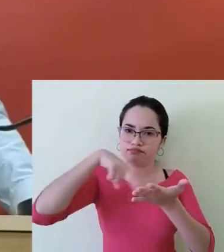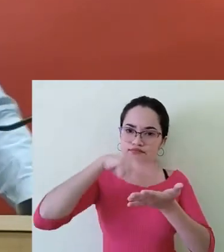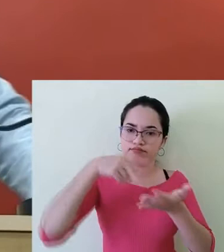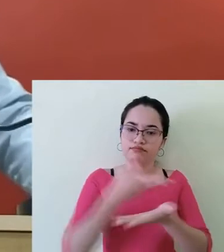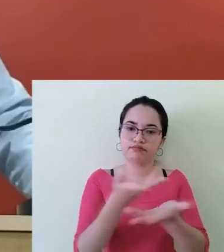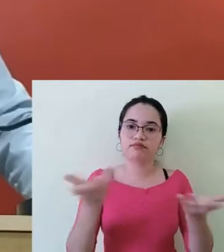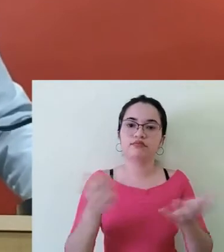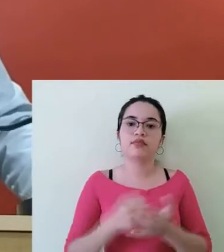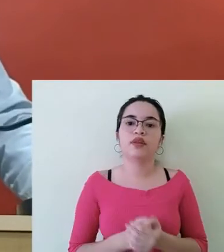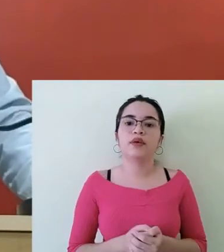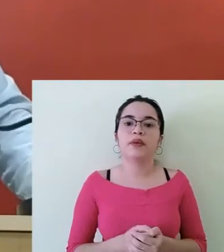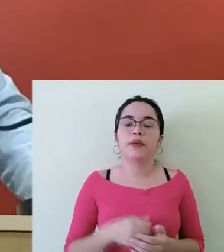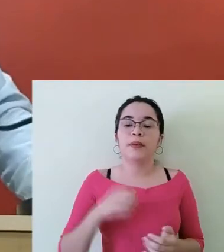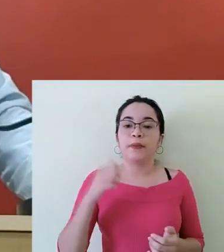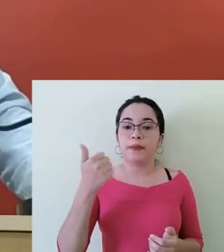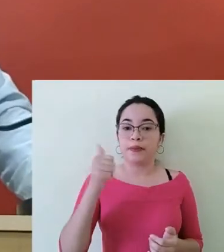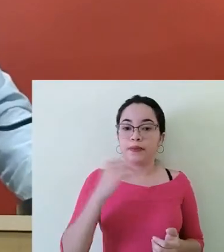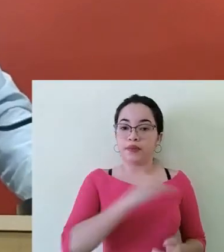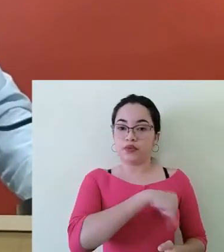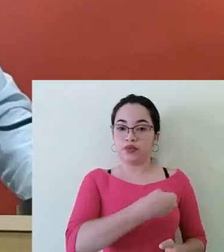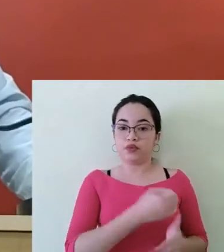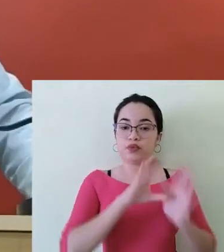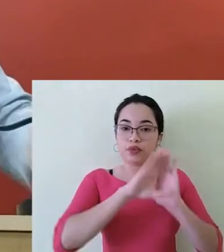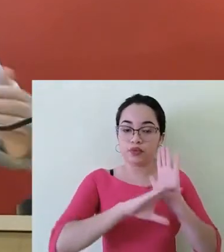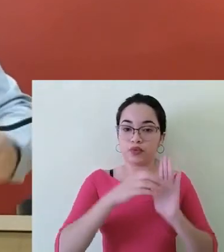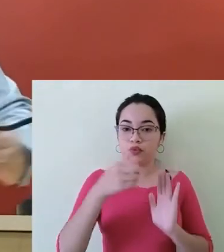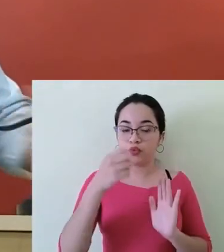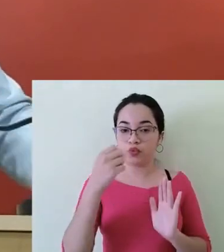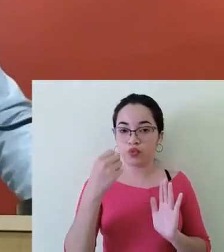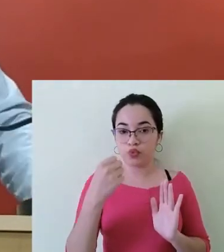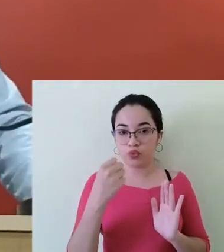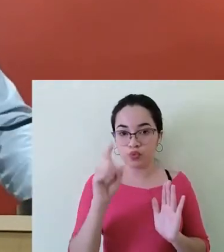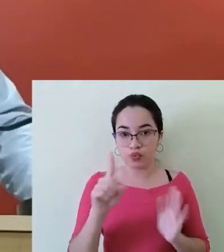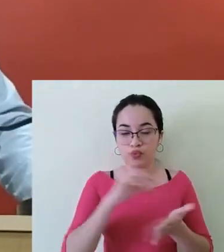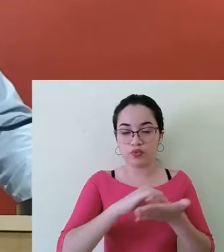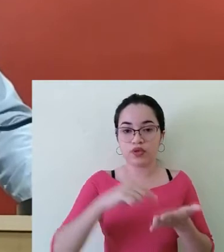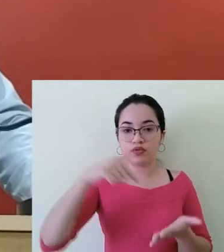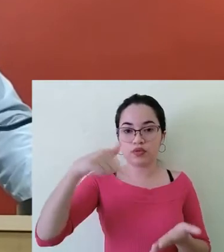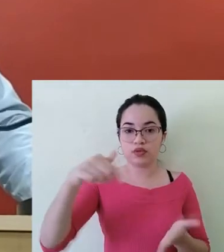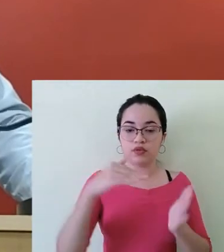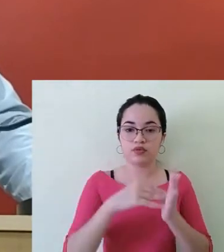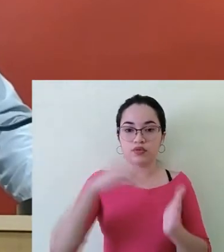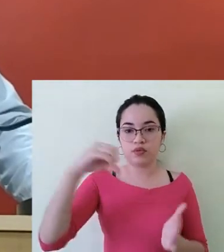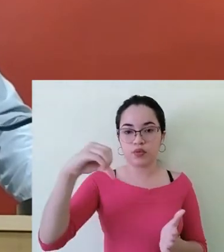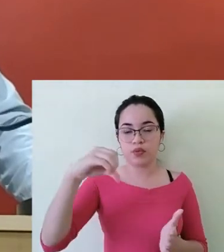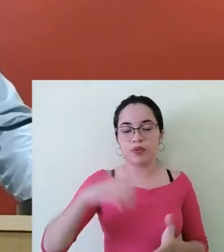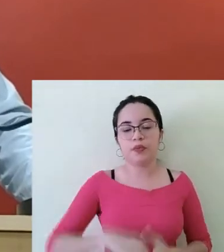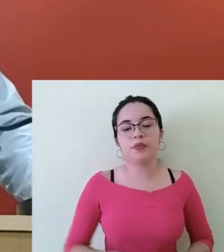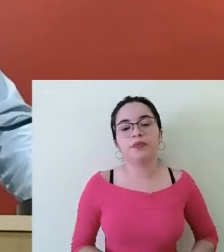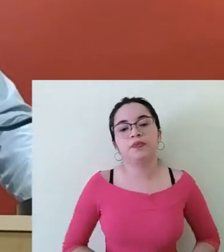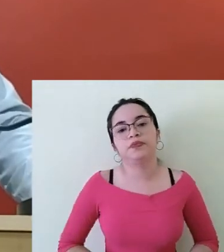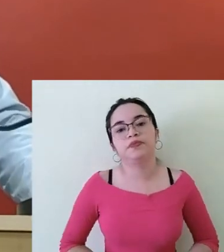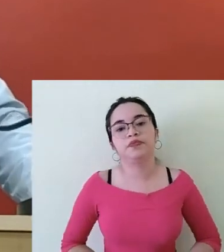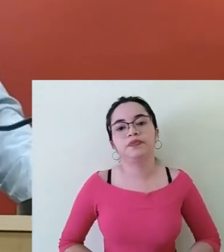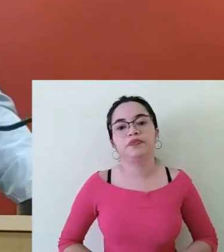ler com vocês é 1 João, capítulo 1, do verso 7 ao verso 9. Primeira epístola de